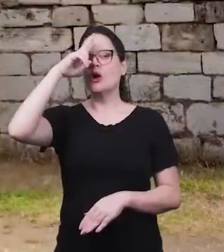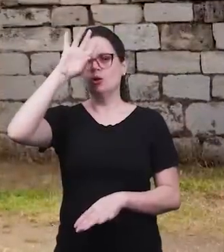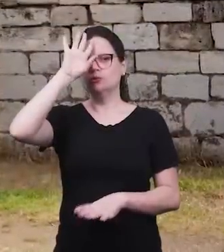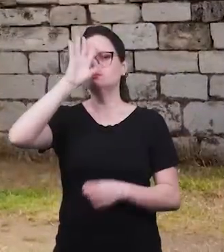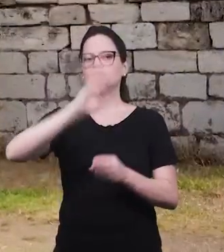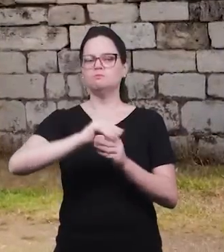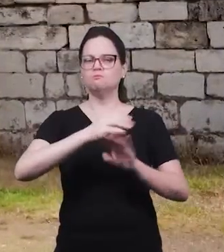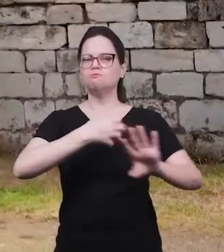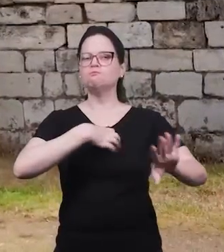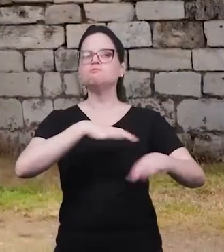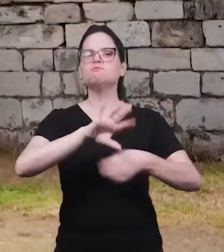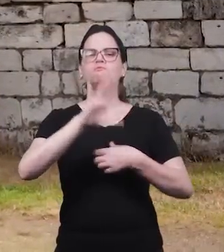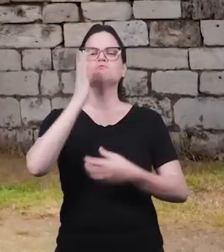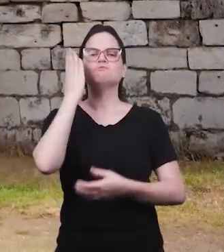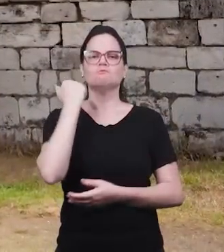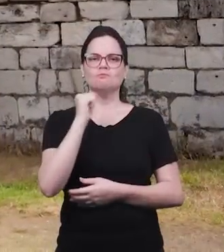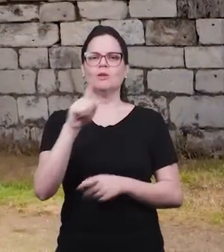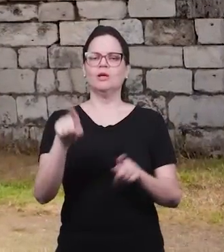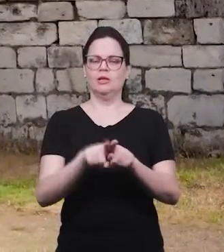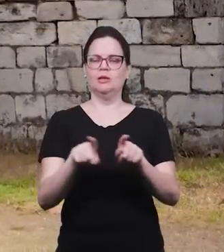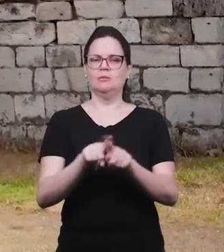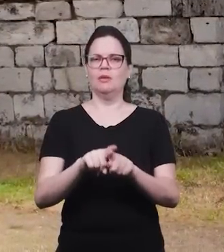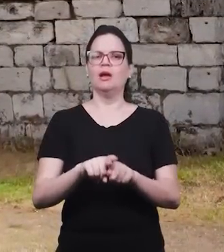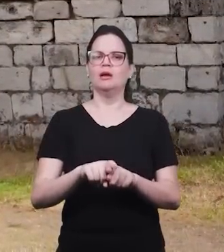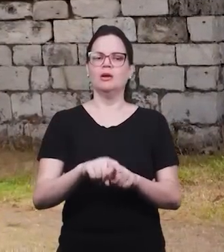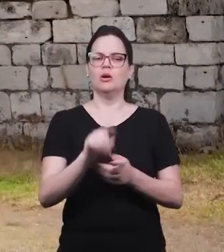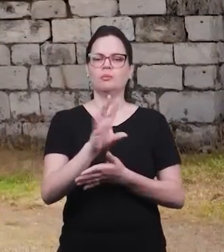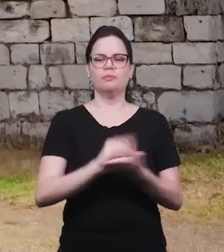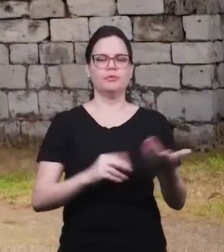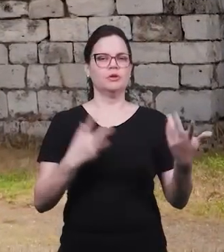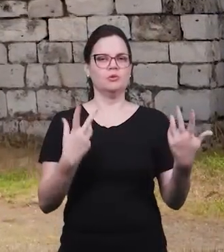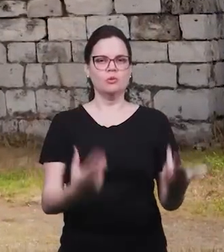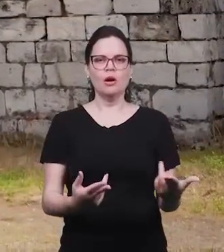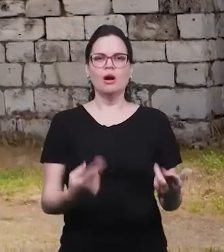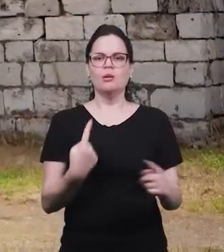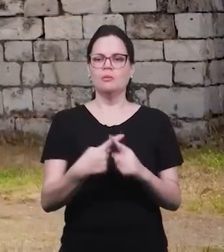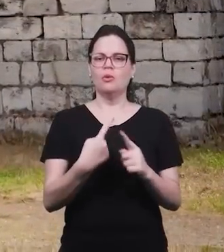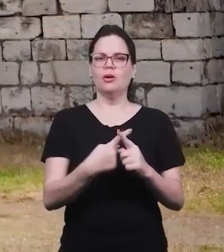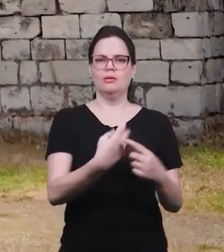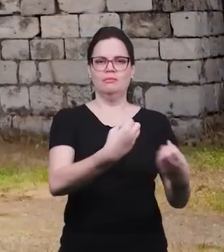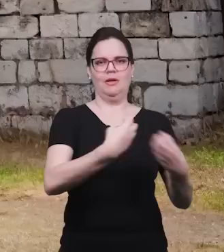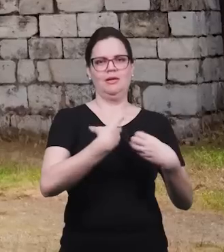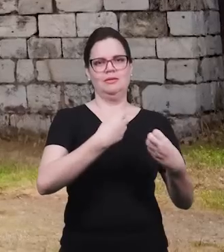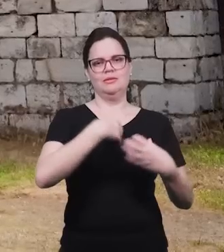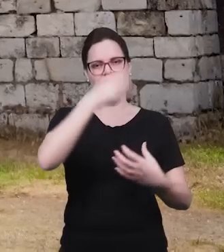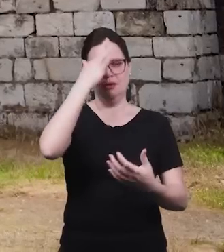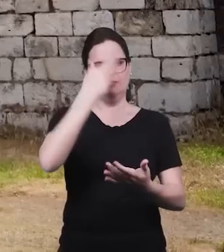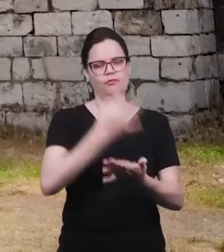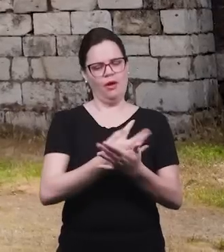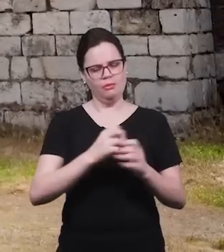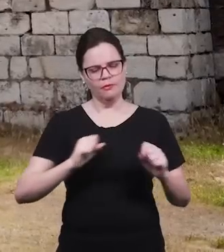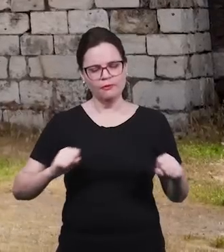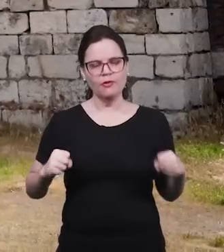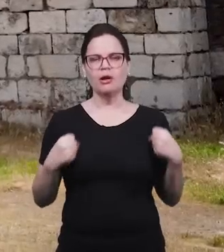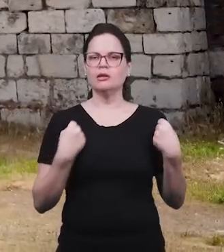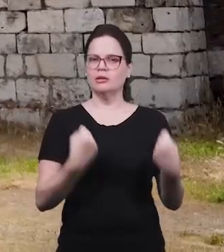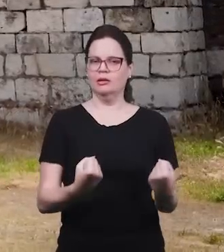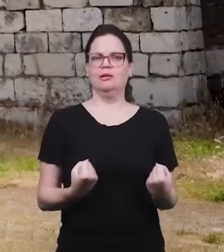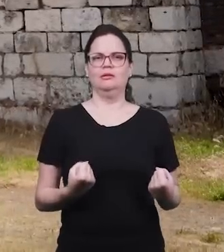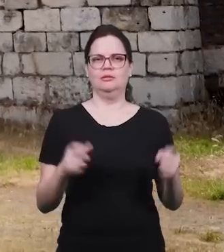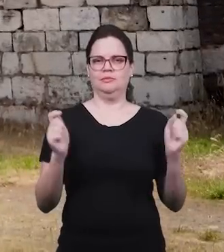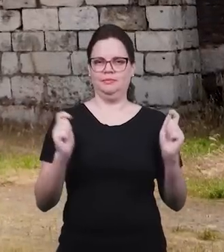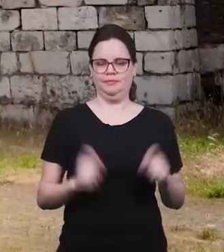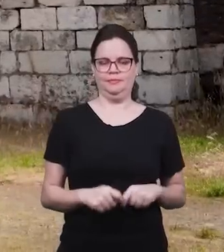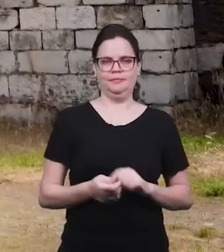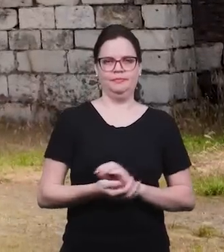dela para sobreviver também. E dizer que elas nos fortalecem, né? Com relação